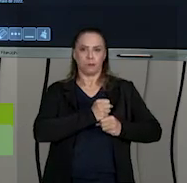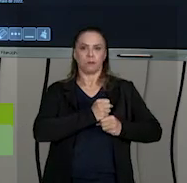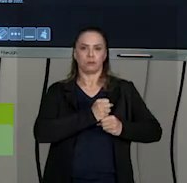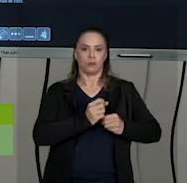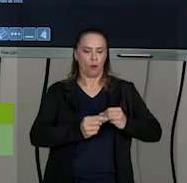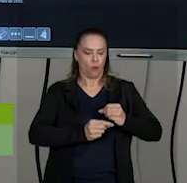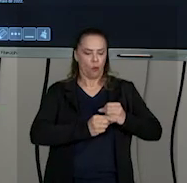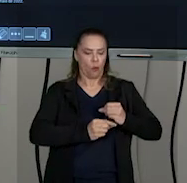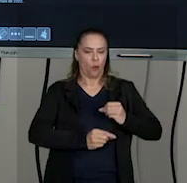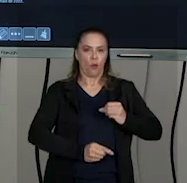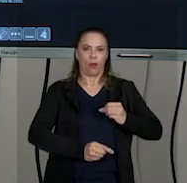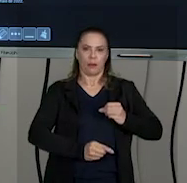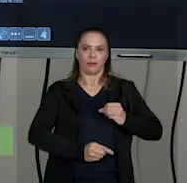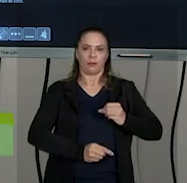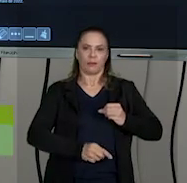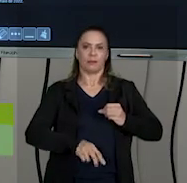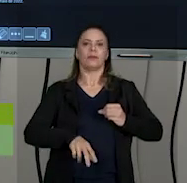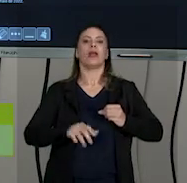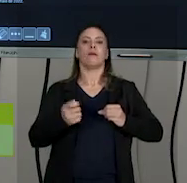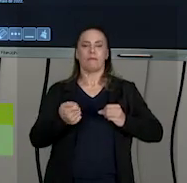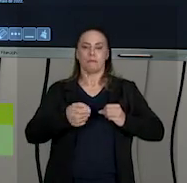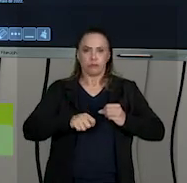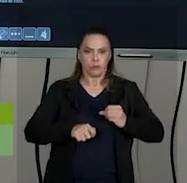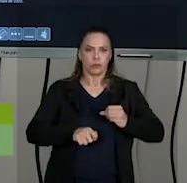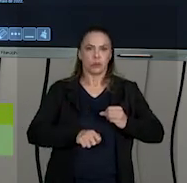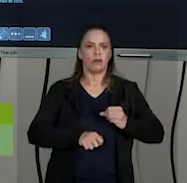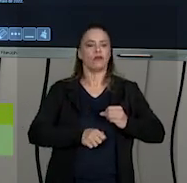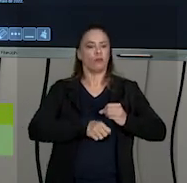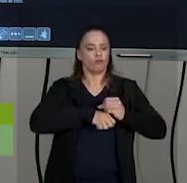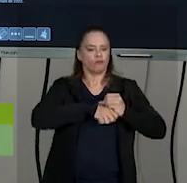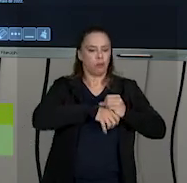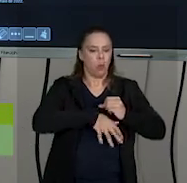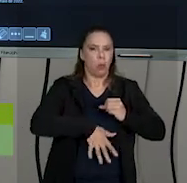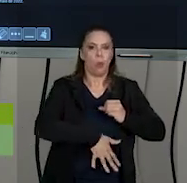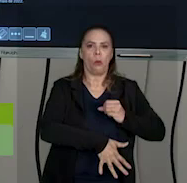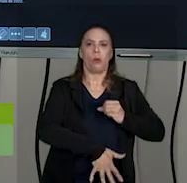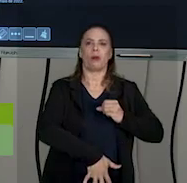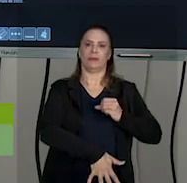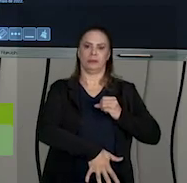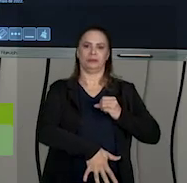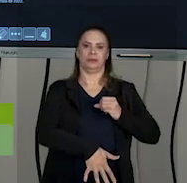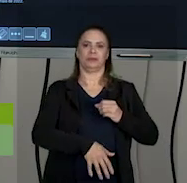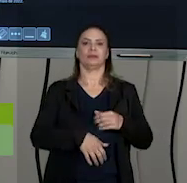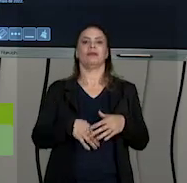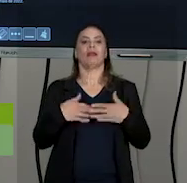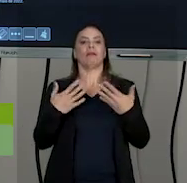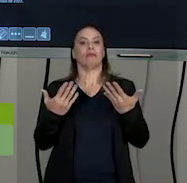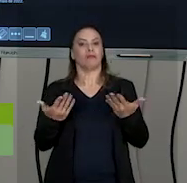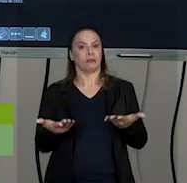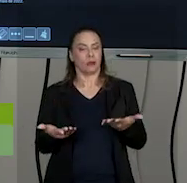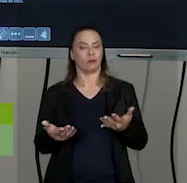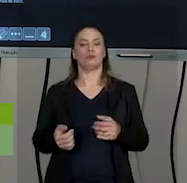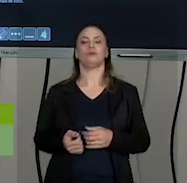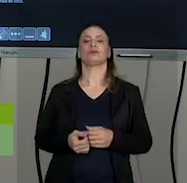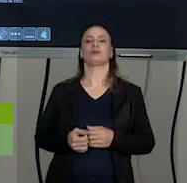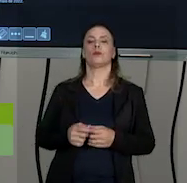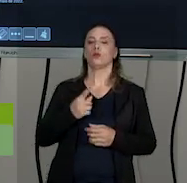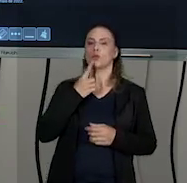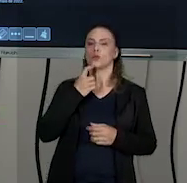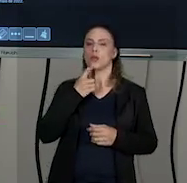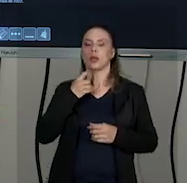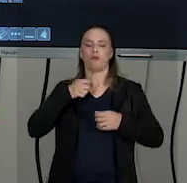maior do sangue para levar para todo o corpo. Então, chegou lá na minha célula, lá no meu